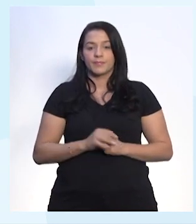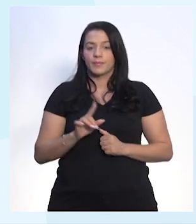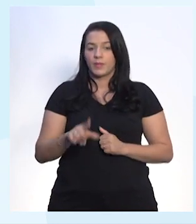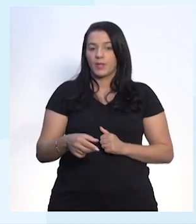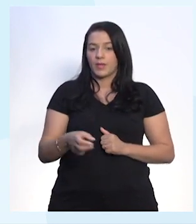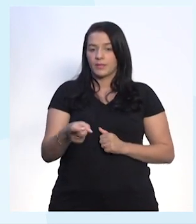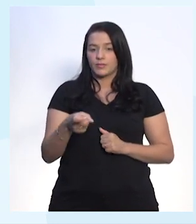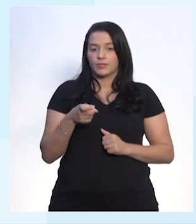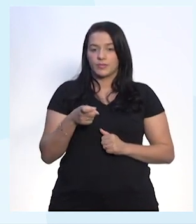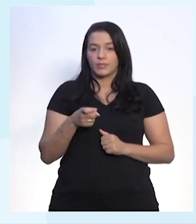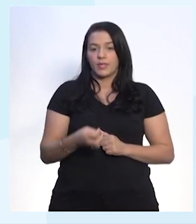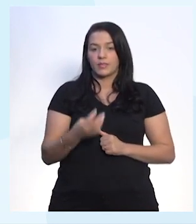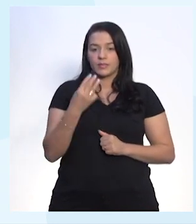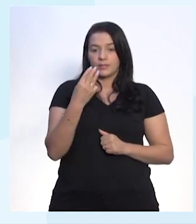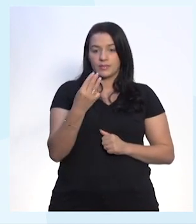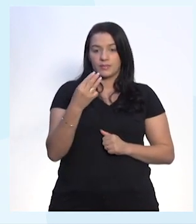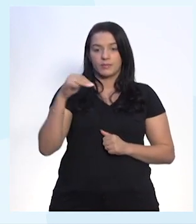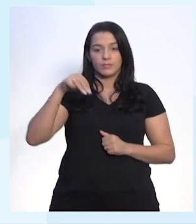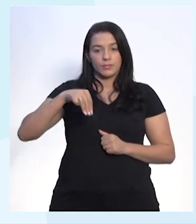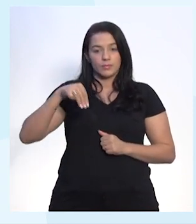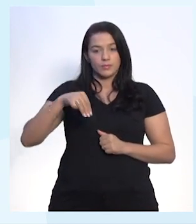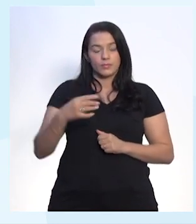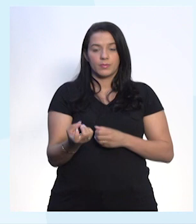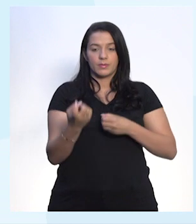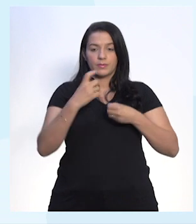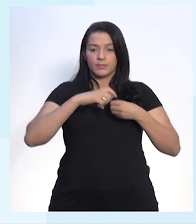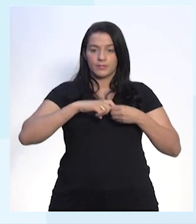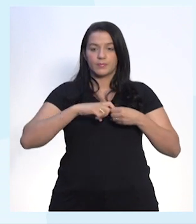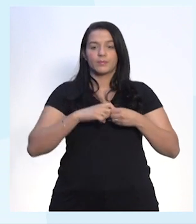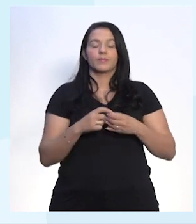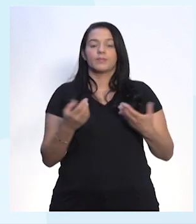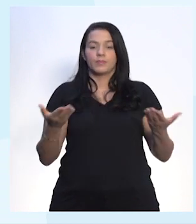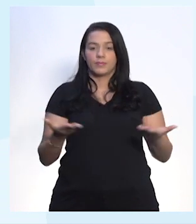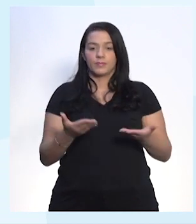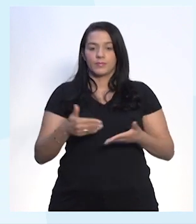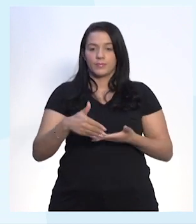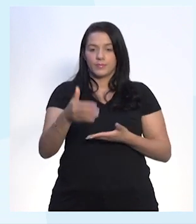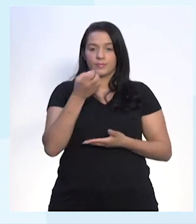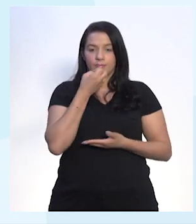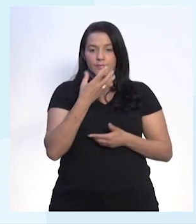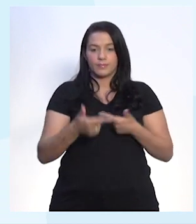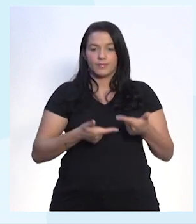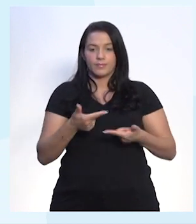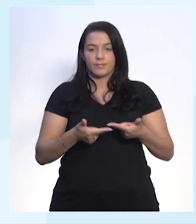daí eu vou dar 3 minutinhos para vocês, a gente já retorna. Bom trabalho.